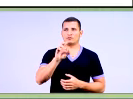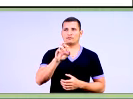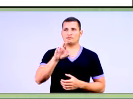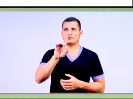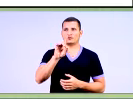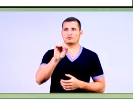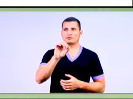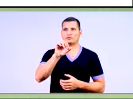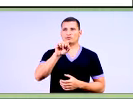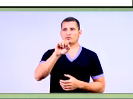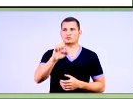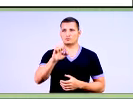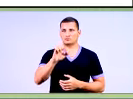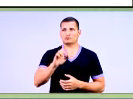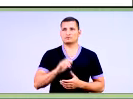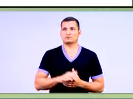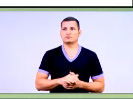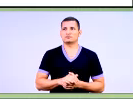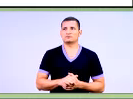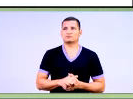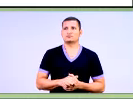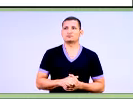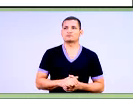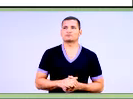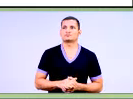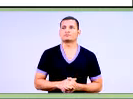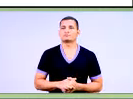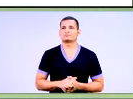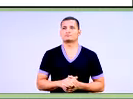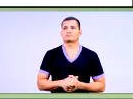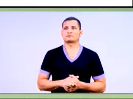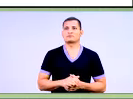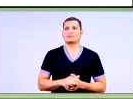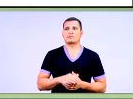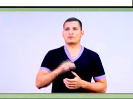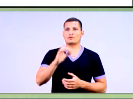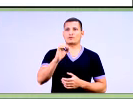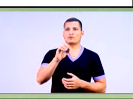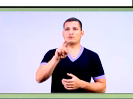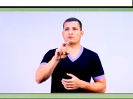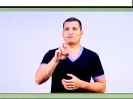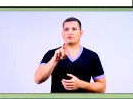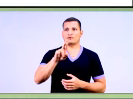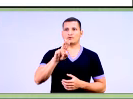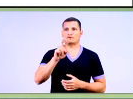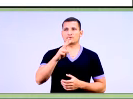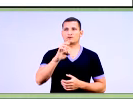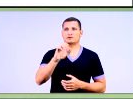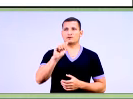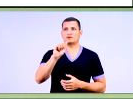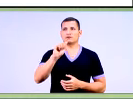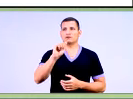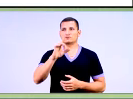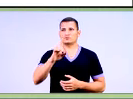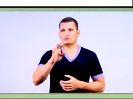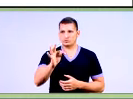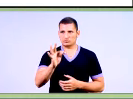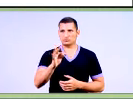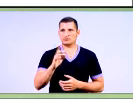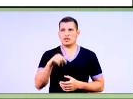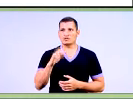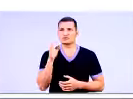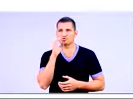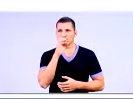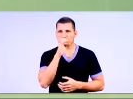dizer, que é uma dose excessiva. Overheat, que é quando esquenta demais. Então, vamos aí ficar